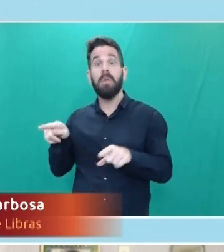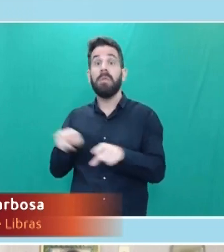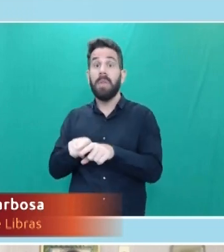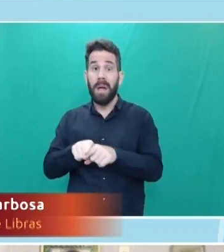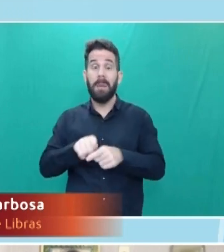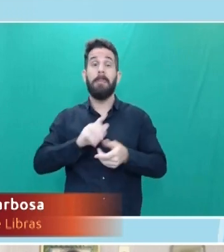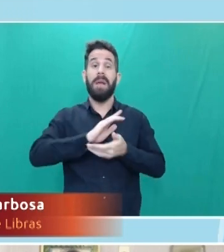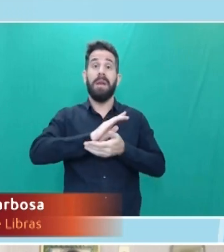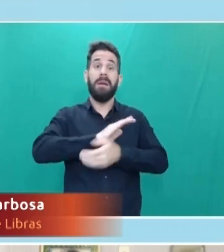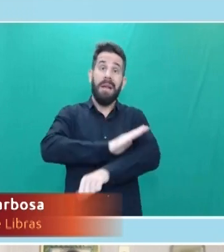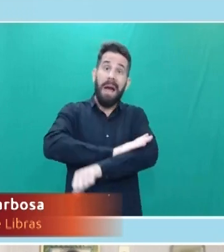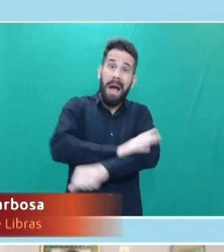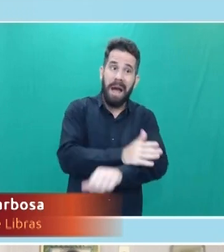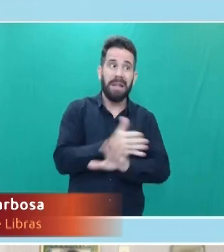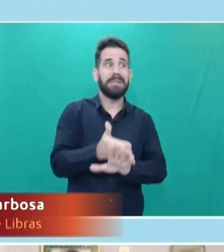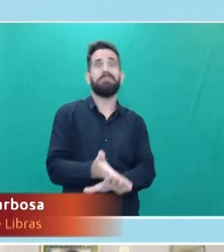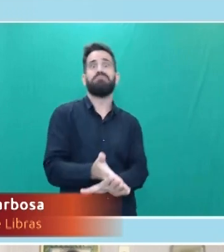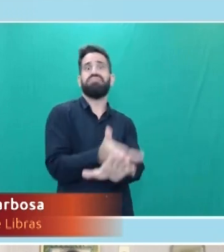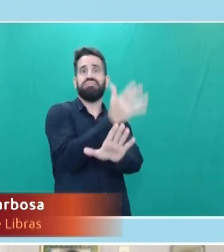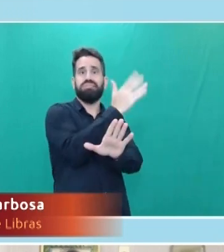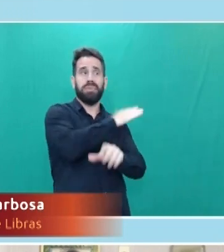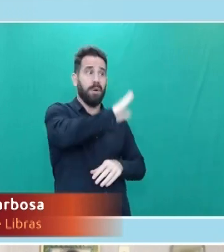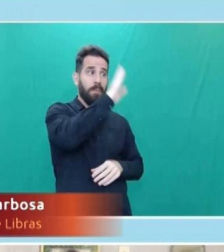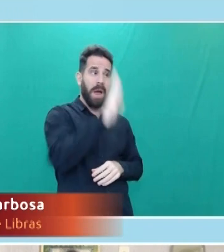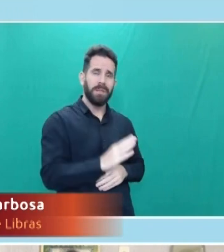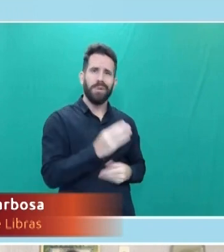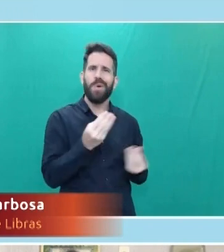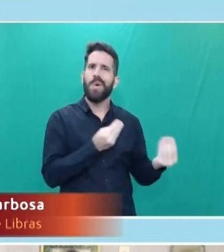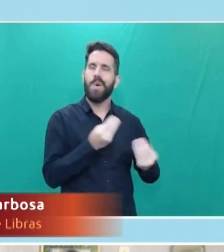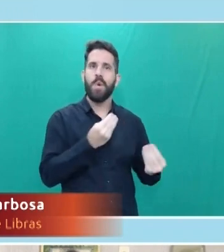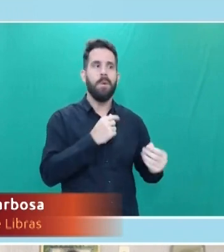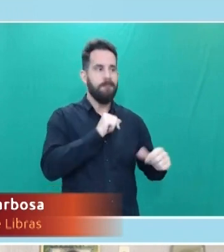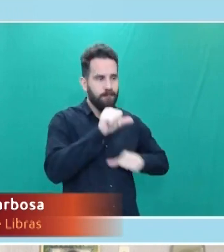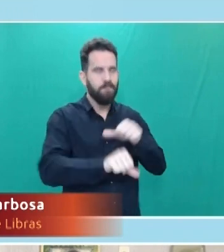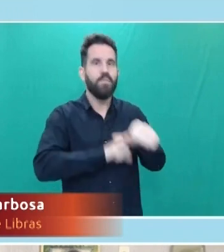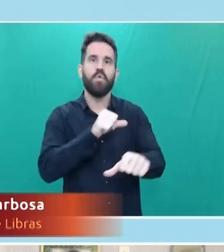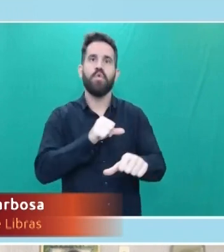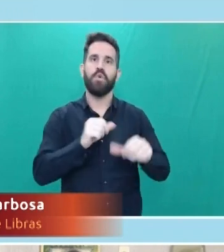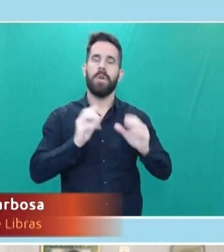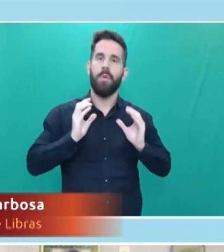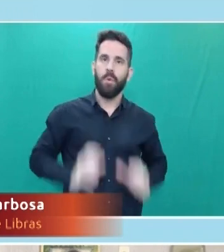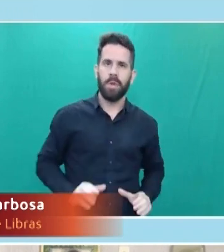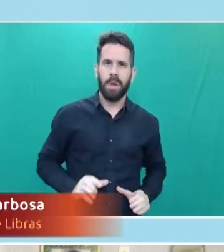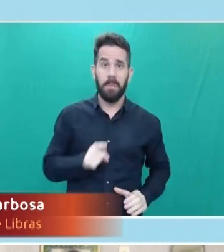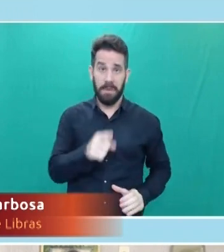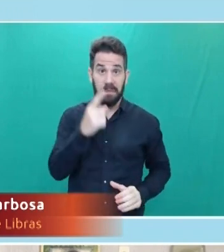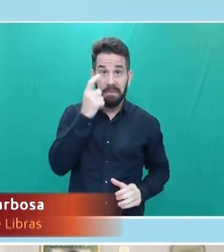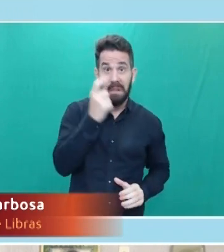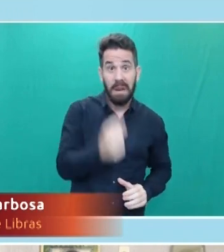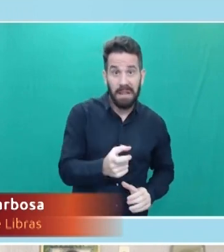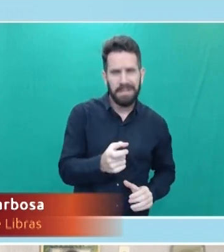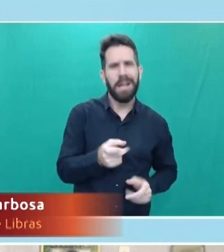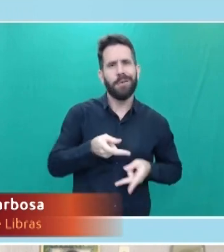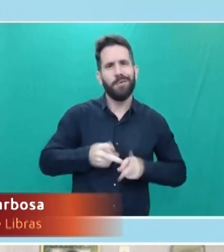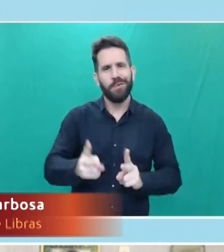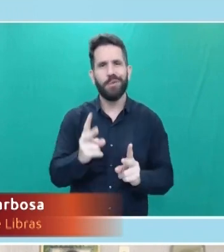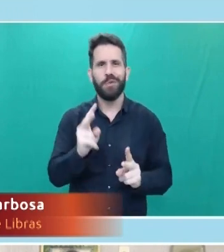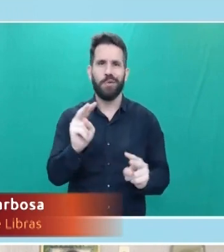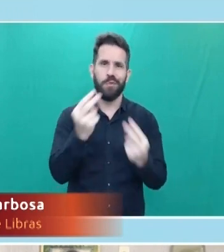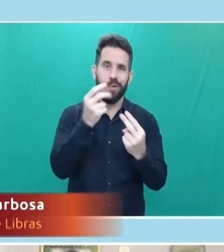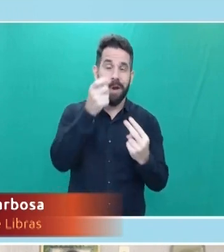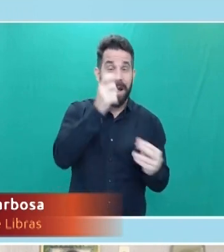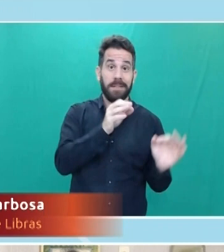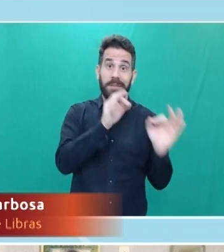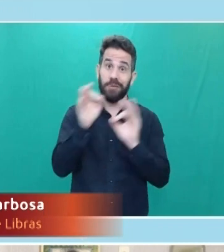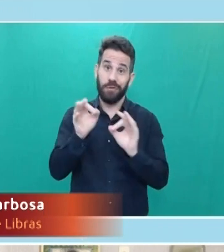no Brasil e as formas de combatê-lo. Então, você que é interessado nesse assunto, quer entender um pouco mais, continue acompanhando Conexões, que eu vou